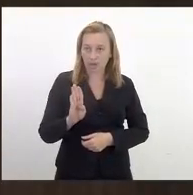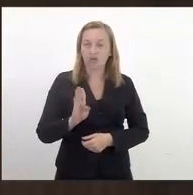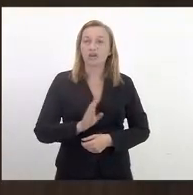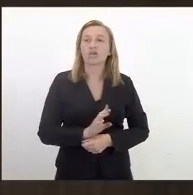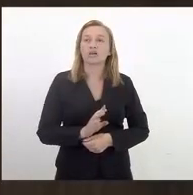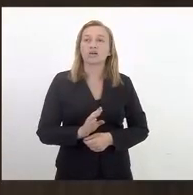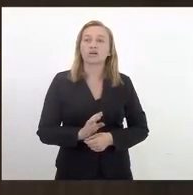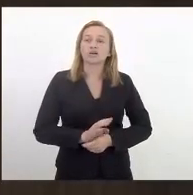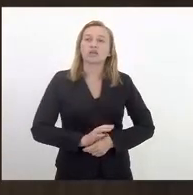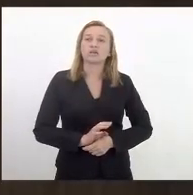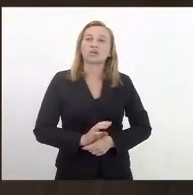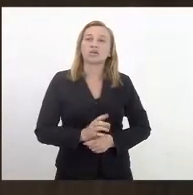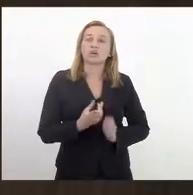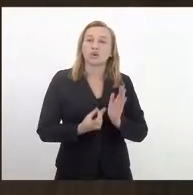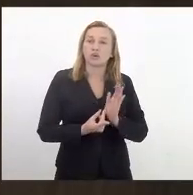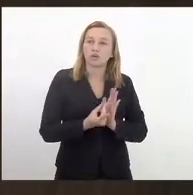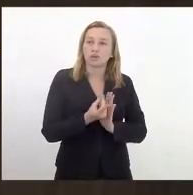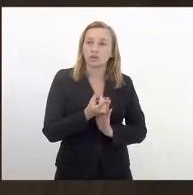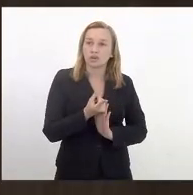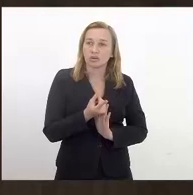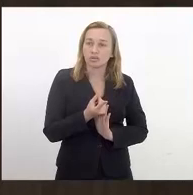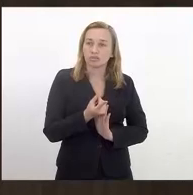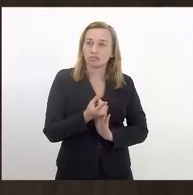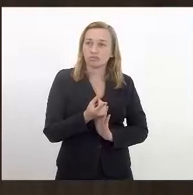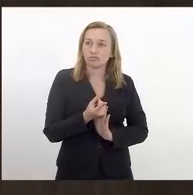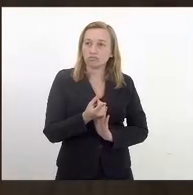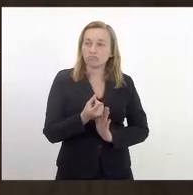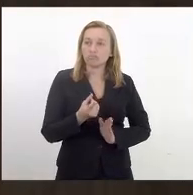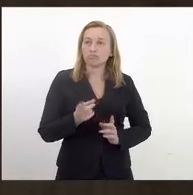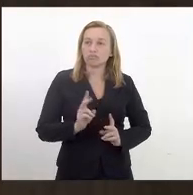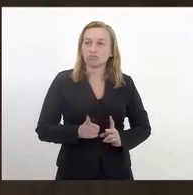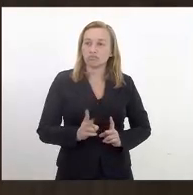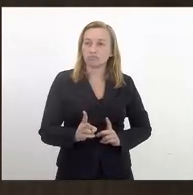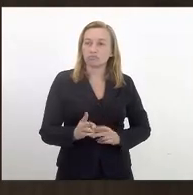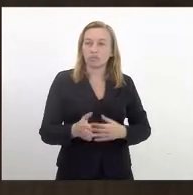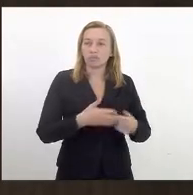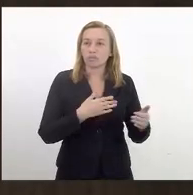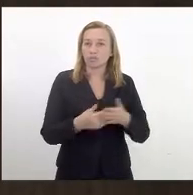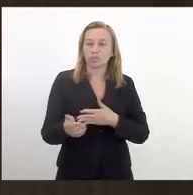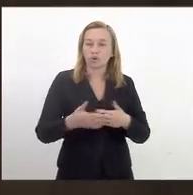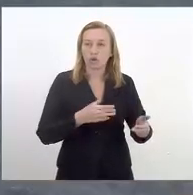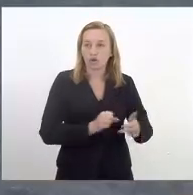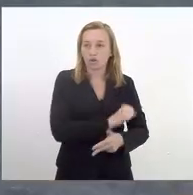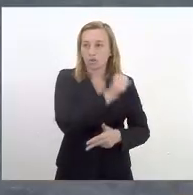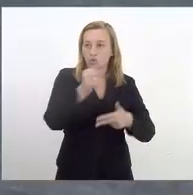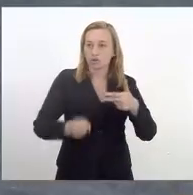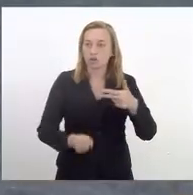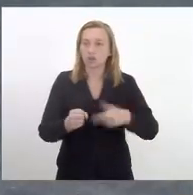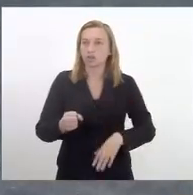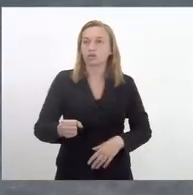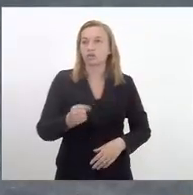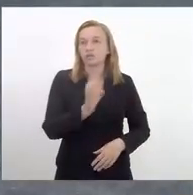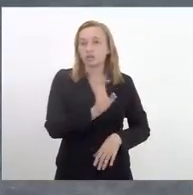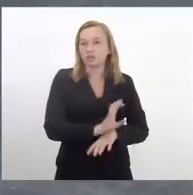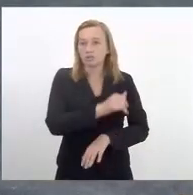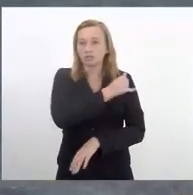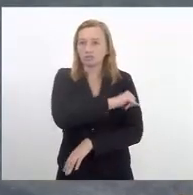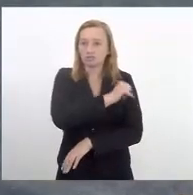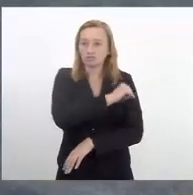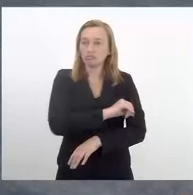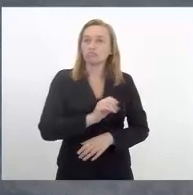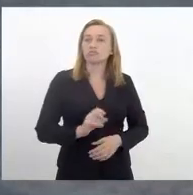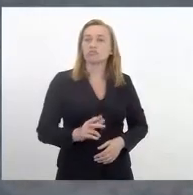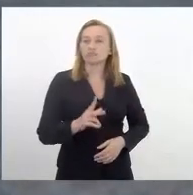seguinte a proposição orçamentário-financeira de natureza continuada de qualquer um dos poderes do Estado do Rio uma entidade autônoma